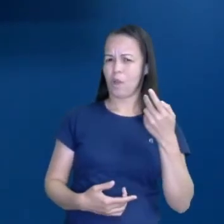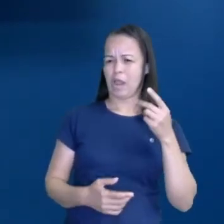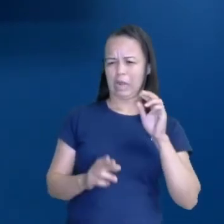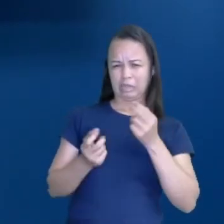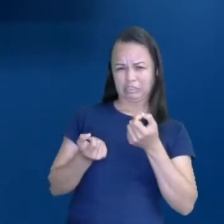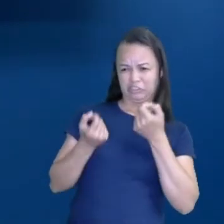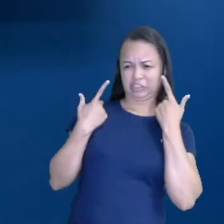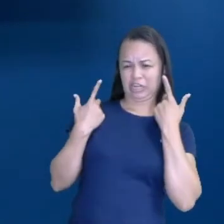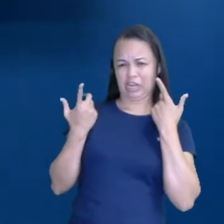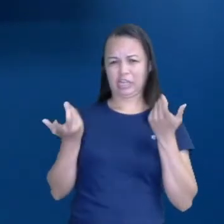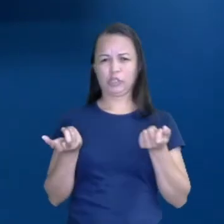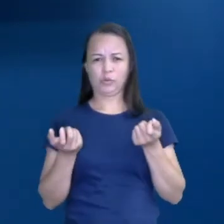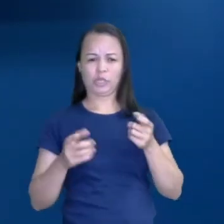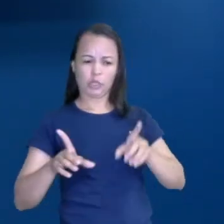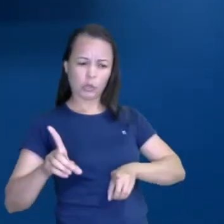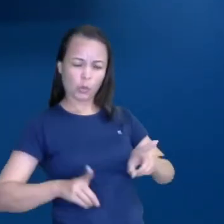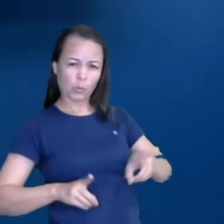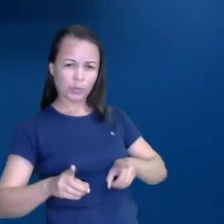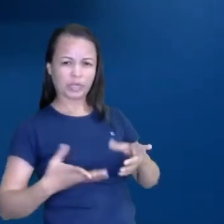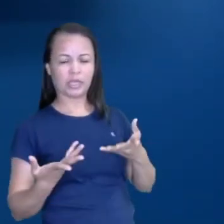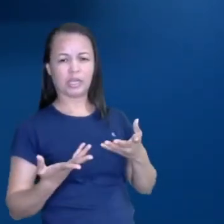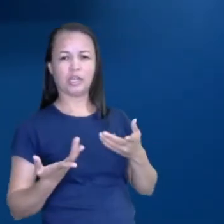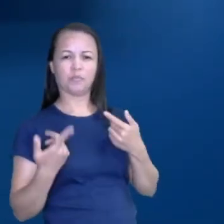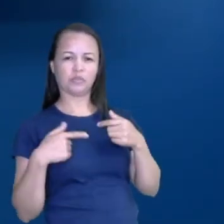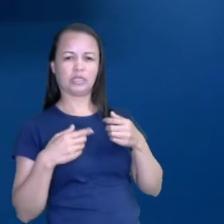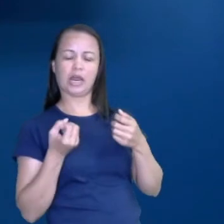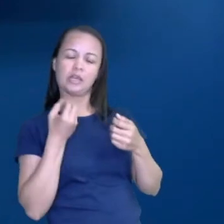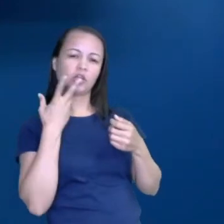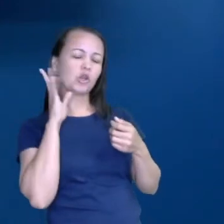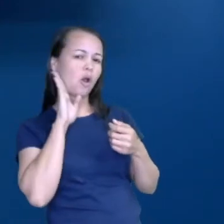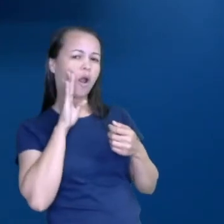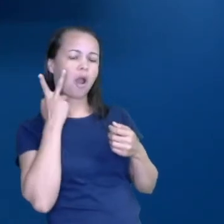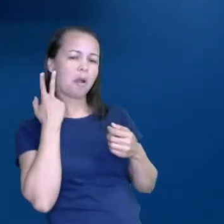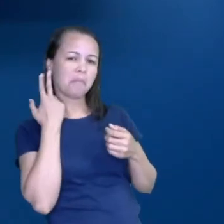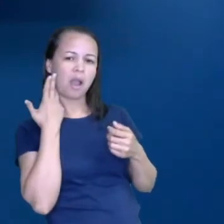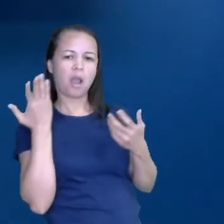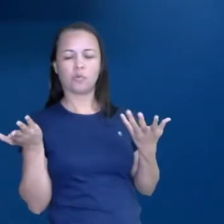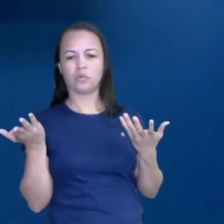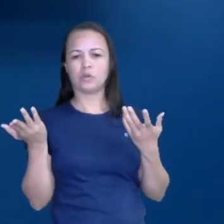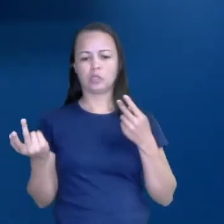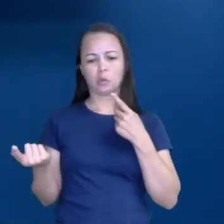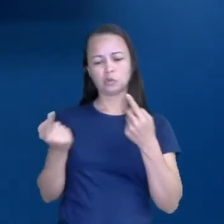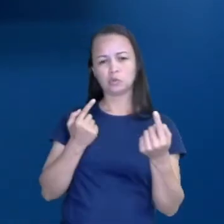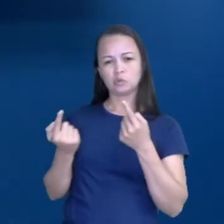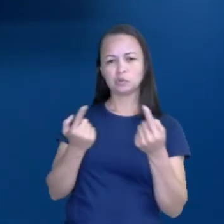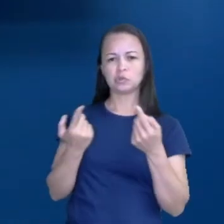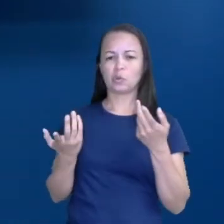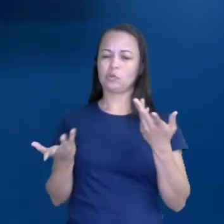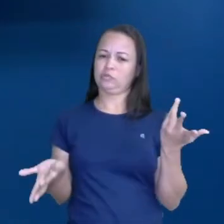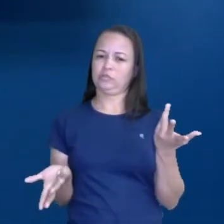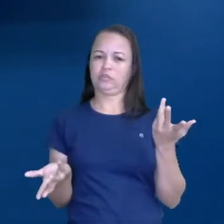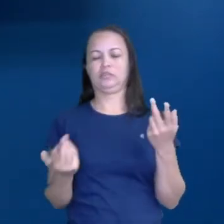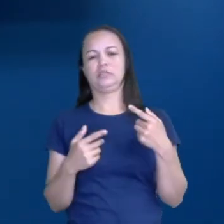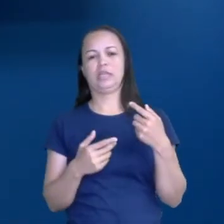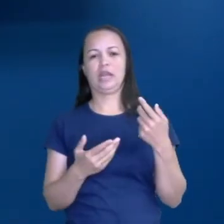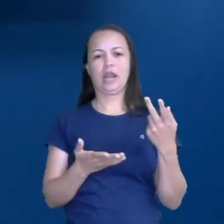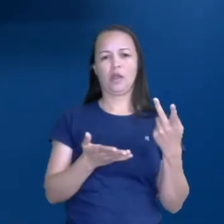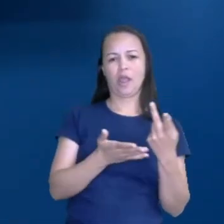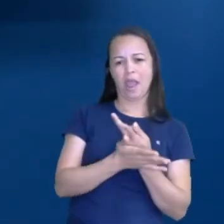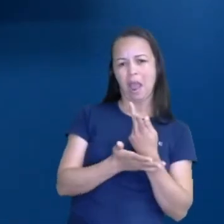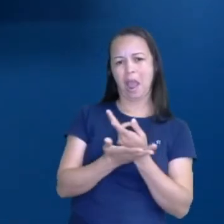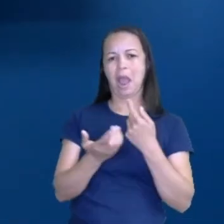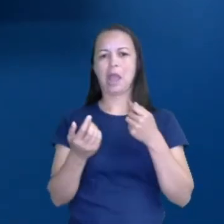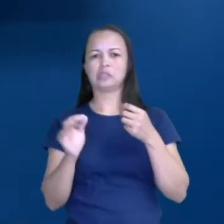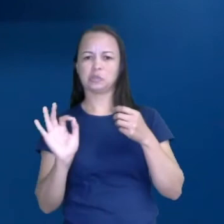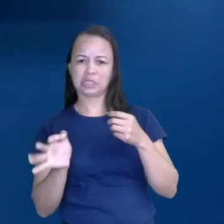Chico Bento fazia era estranho para o primo e o que o primo fazia era estranho para o Chico Bento. Mas nenhum dos dois estava errado. É o lugar onde